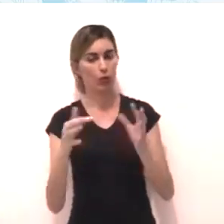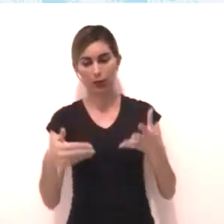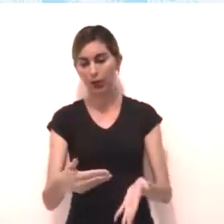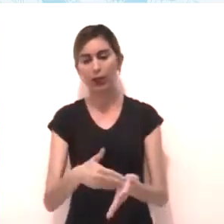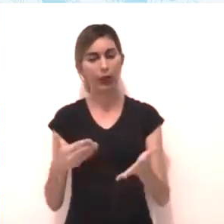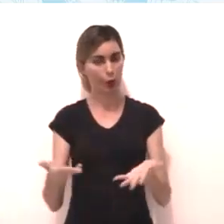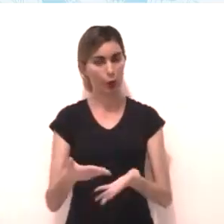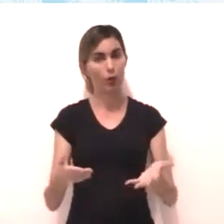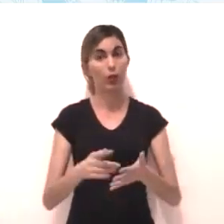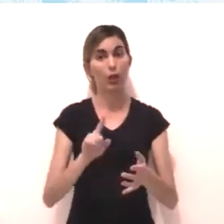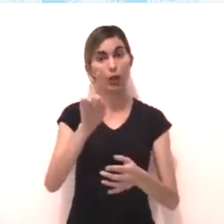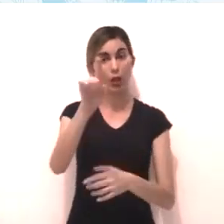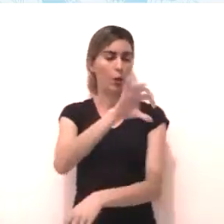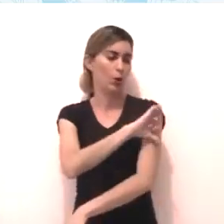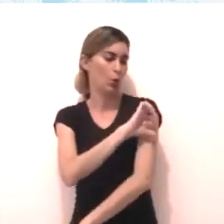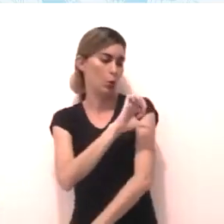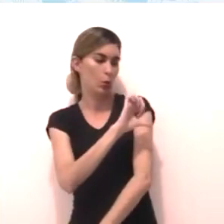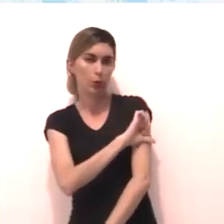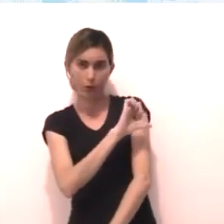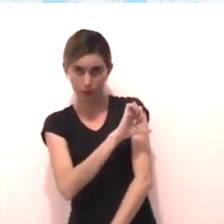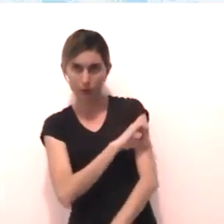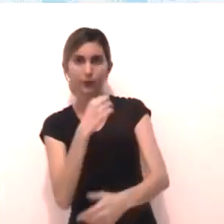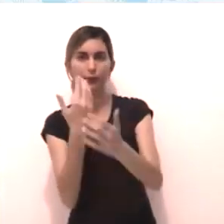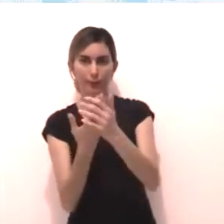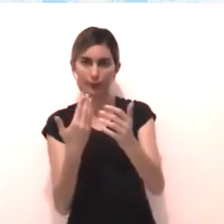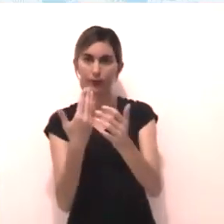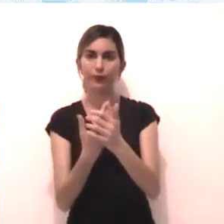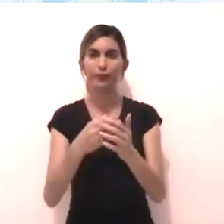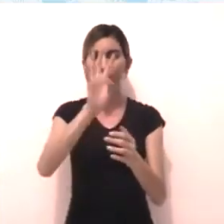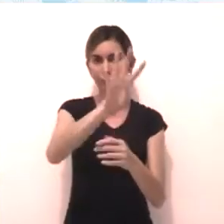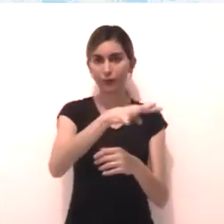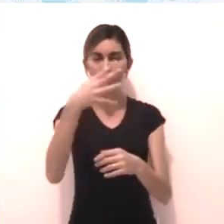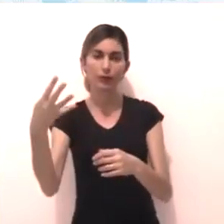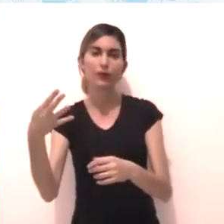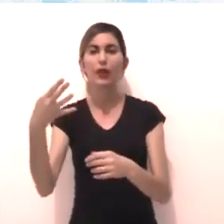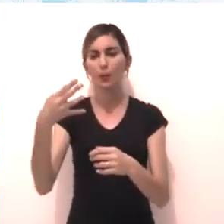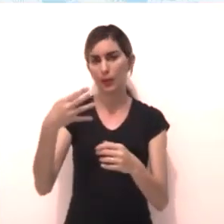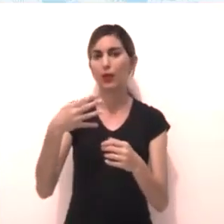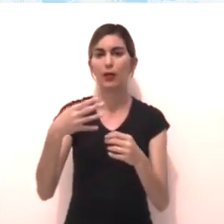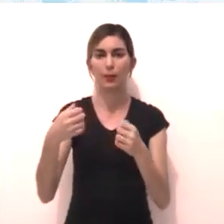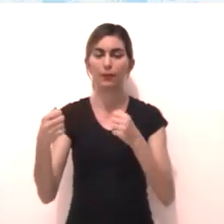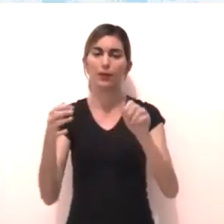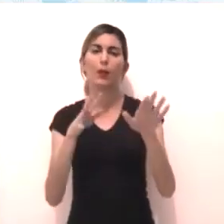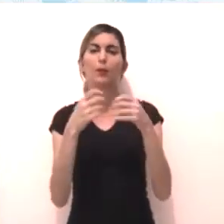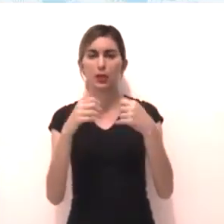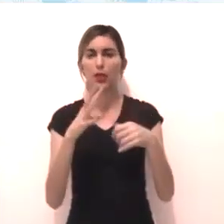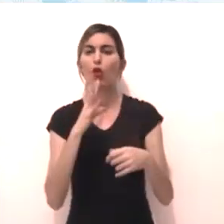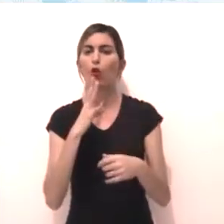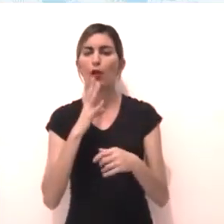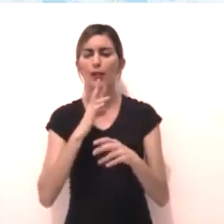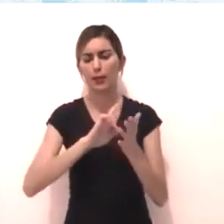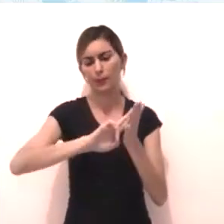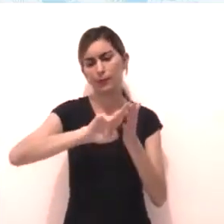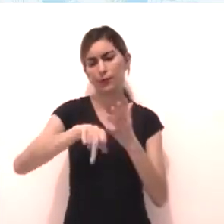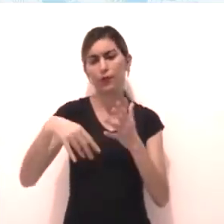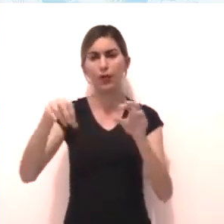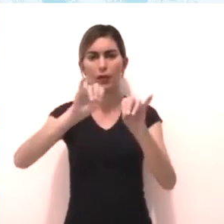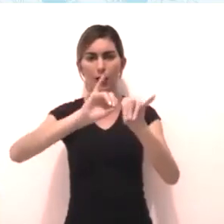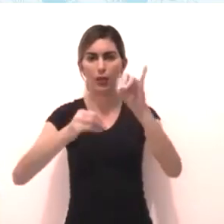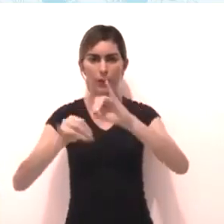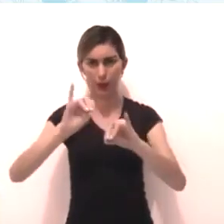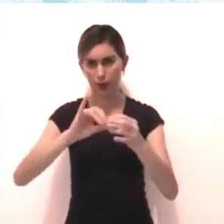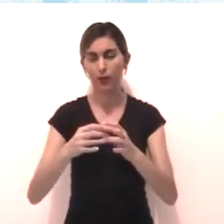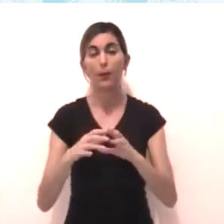até agora não. Quando vocês chegarem lá no 9º ano, que vão estudar a tabela periódica, vocês vão precisar conhecer vários elementos